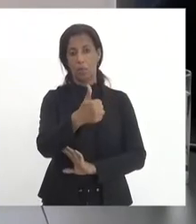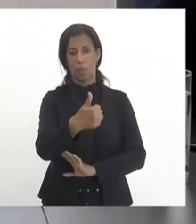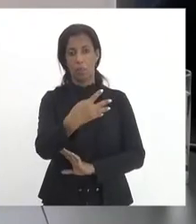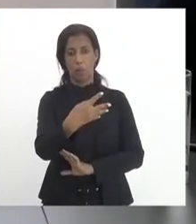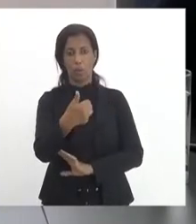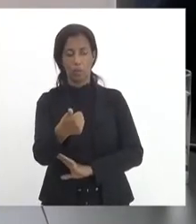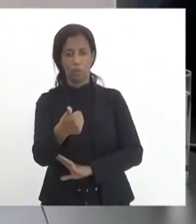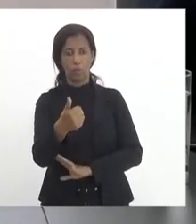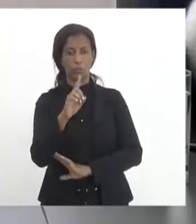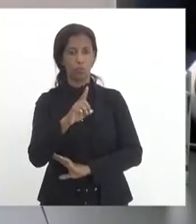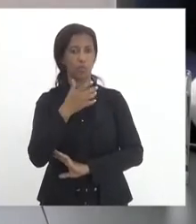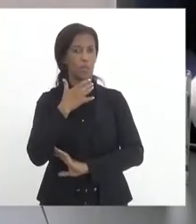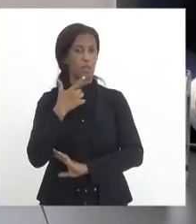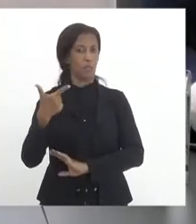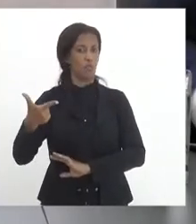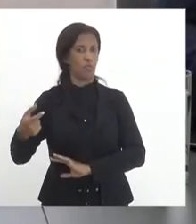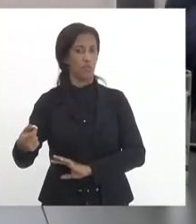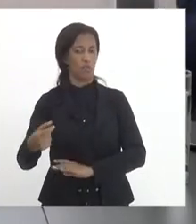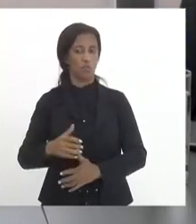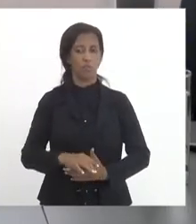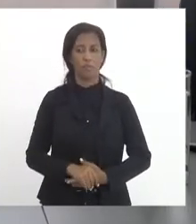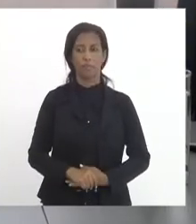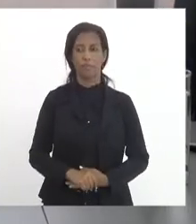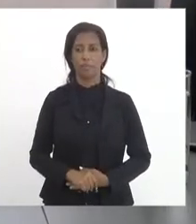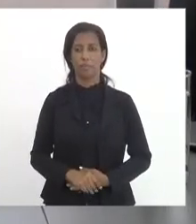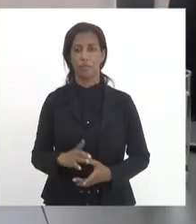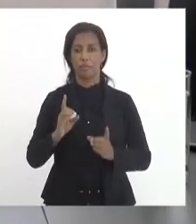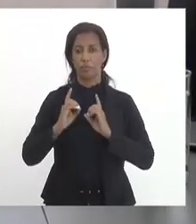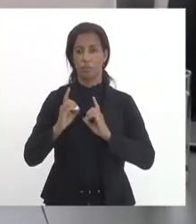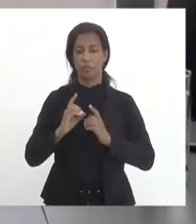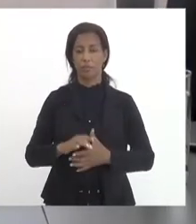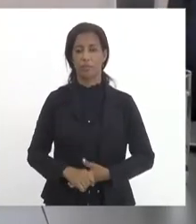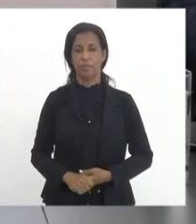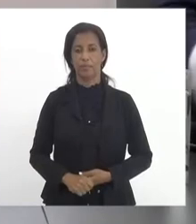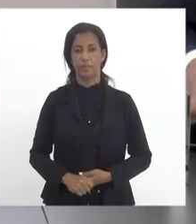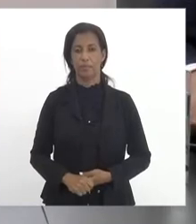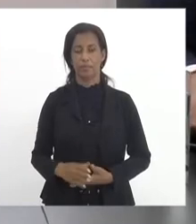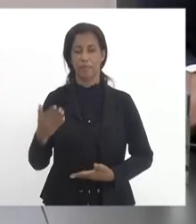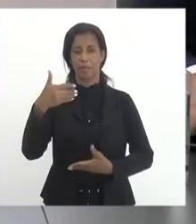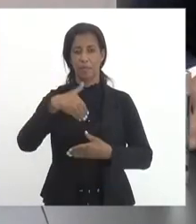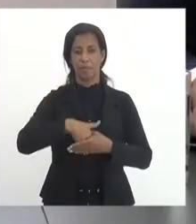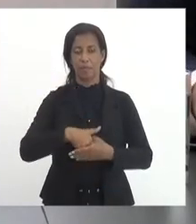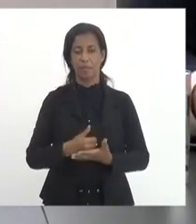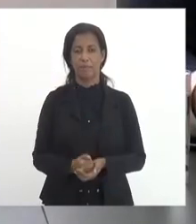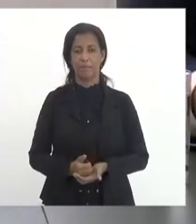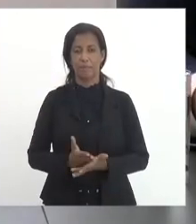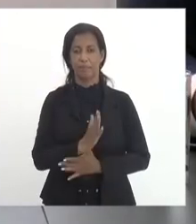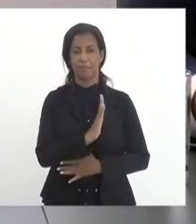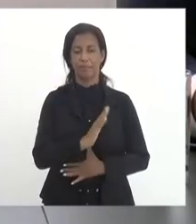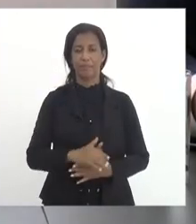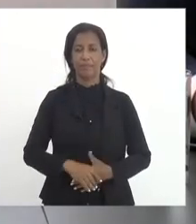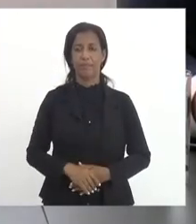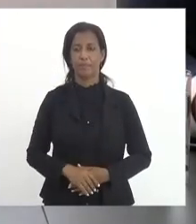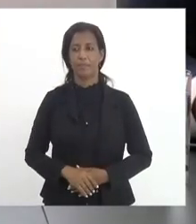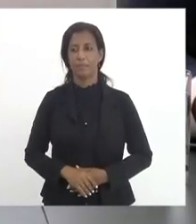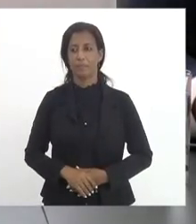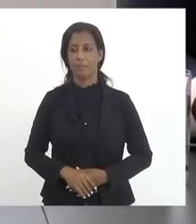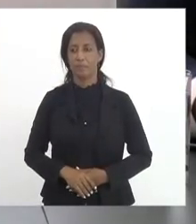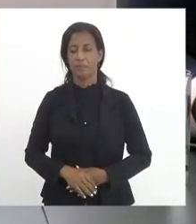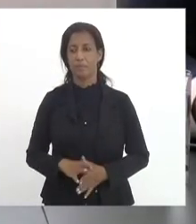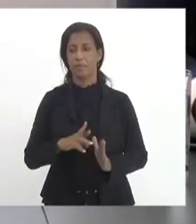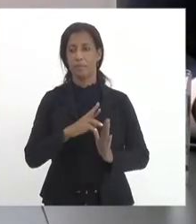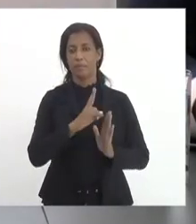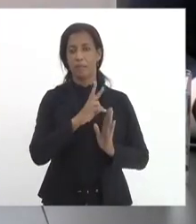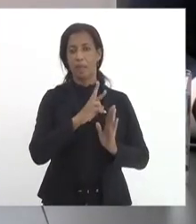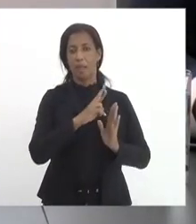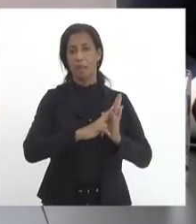de dezembro de 20. Em discussão. Em votação, aprovado. Relator,